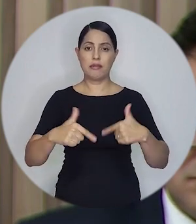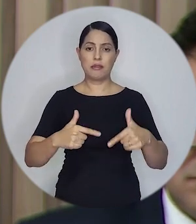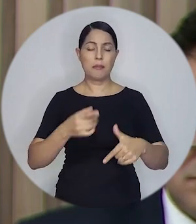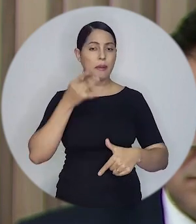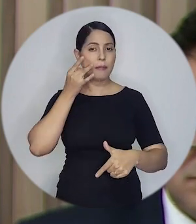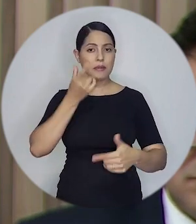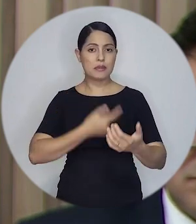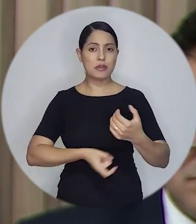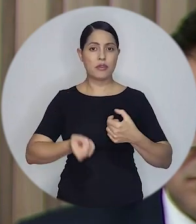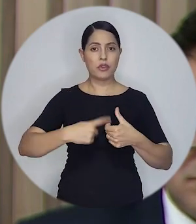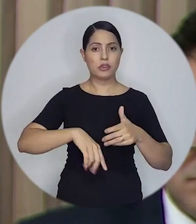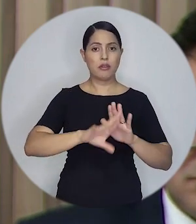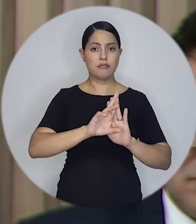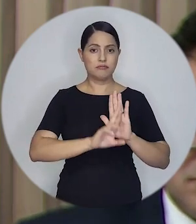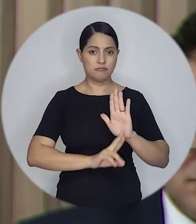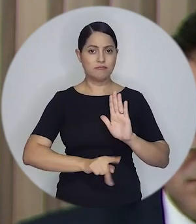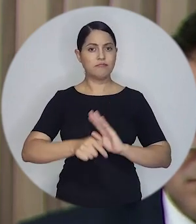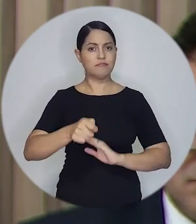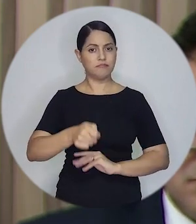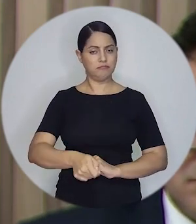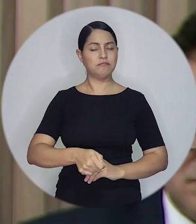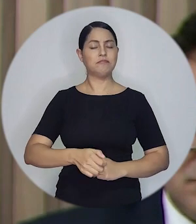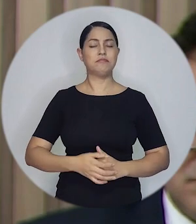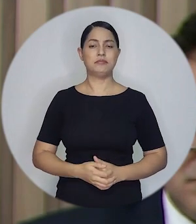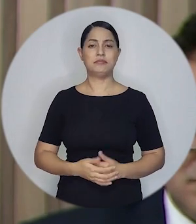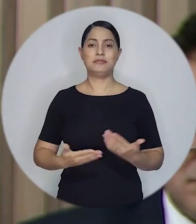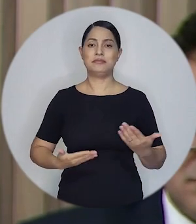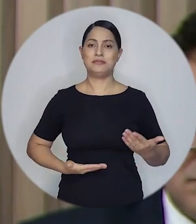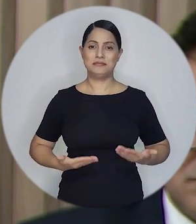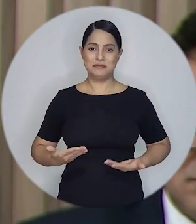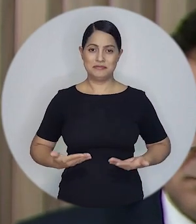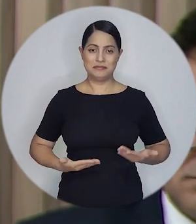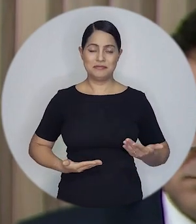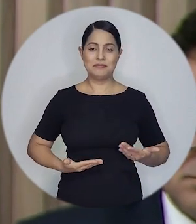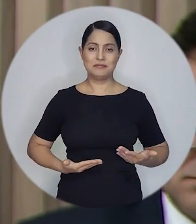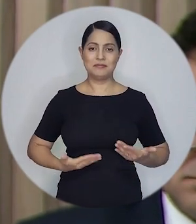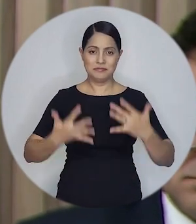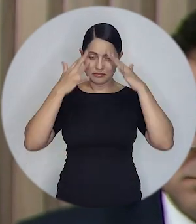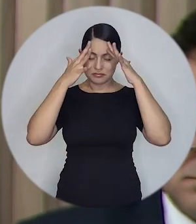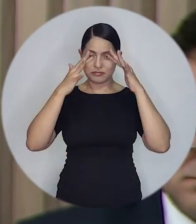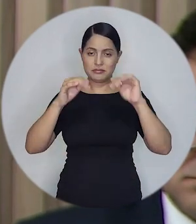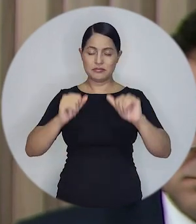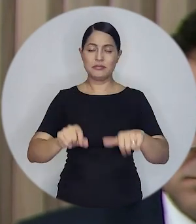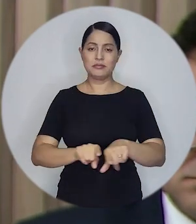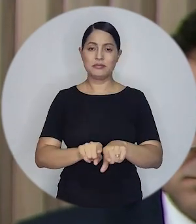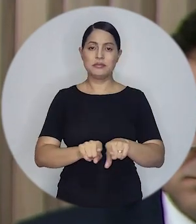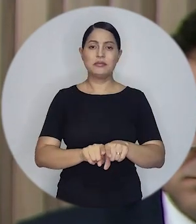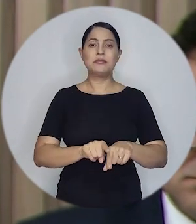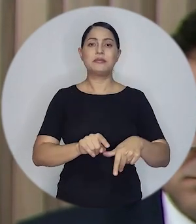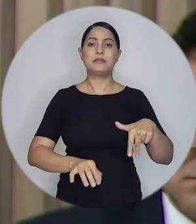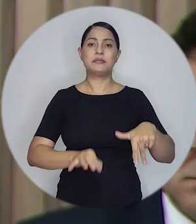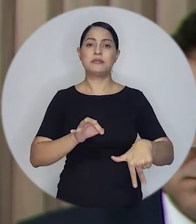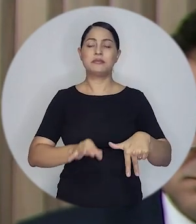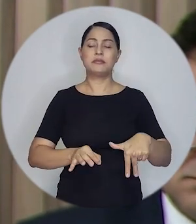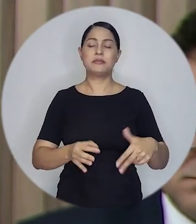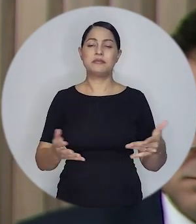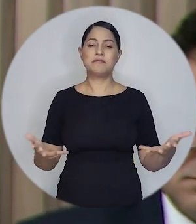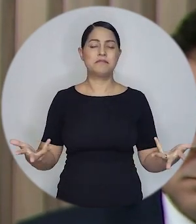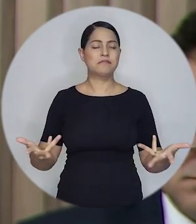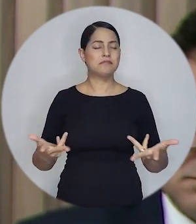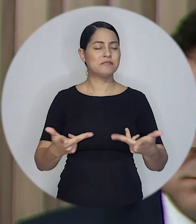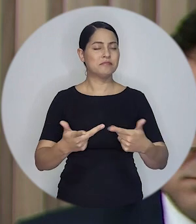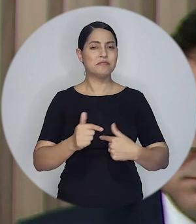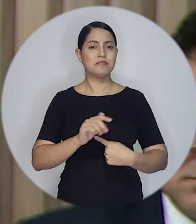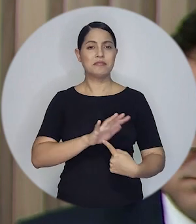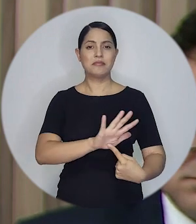retorno do trabalho presencial de magistrados e servidores de tribunais. Trago esse episódio